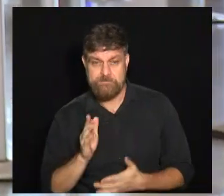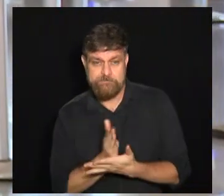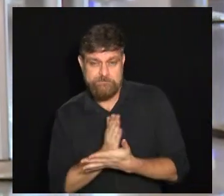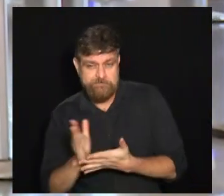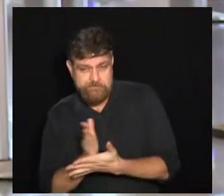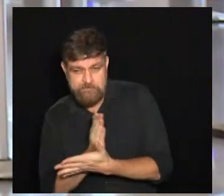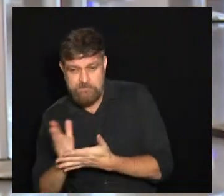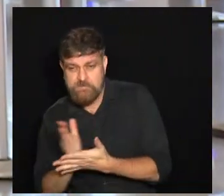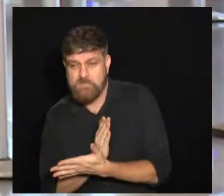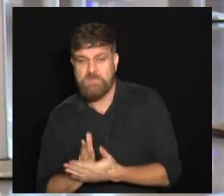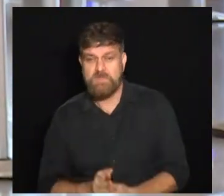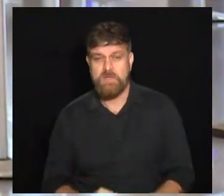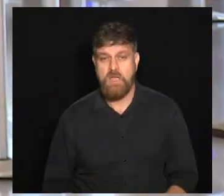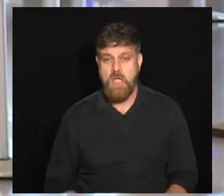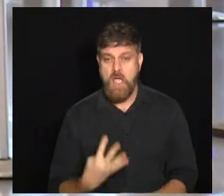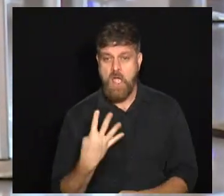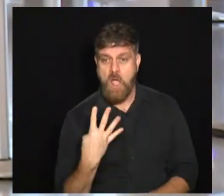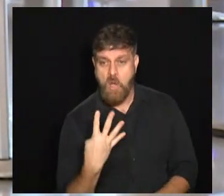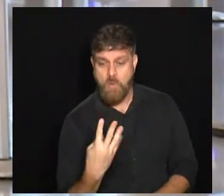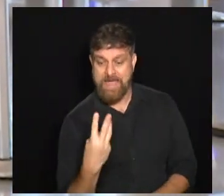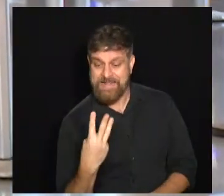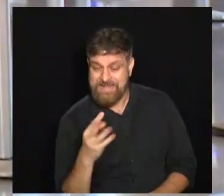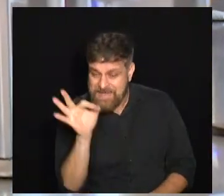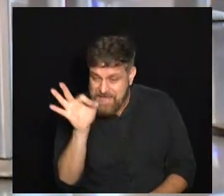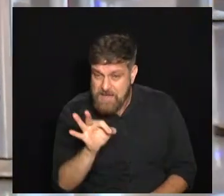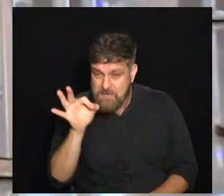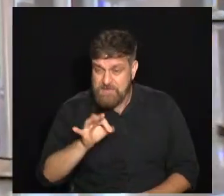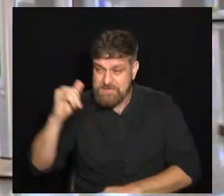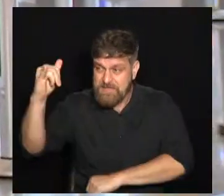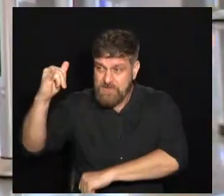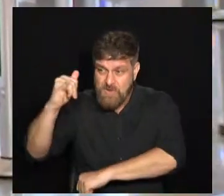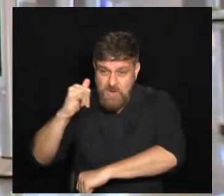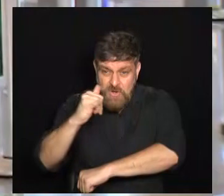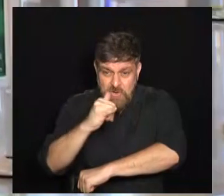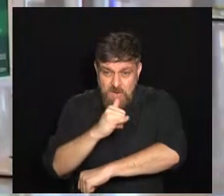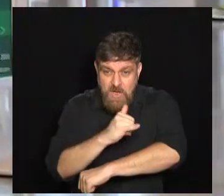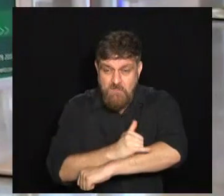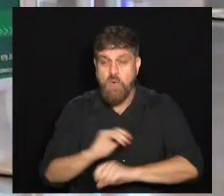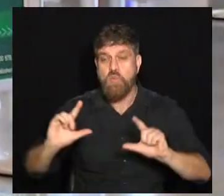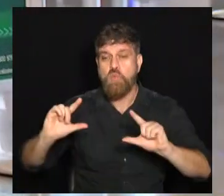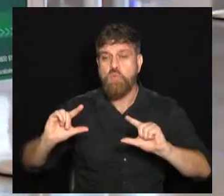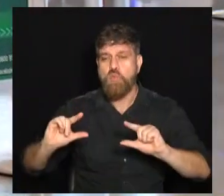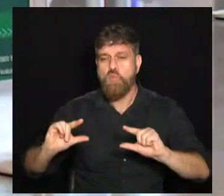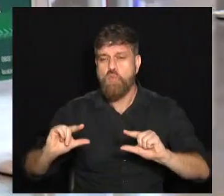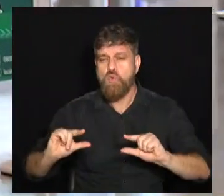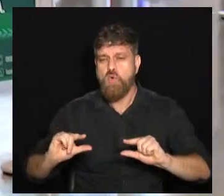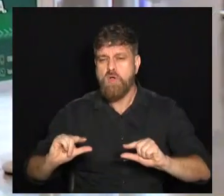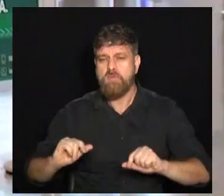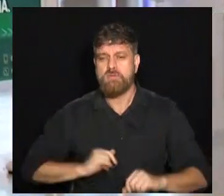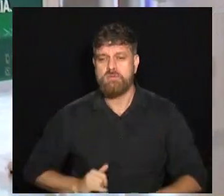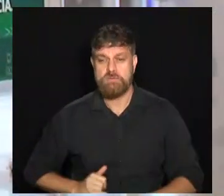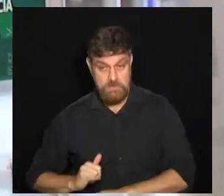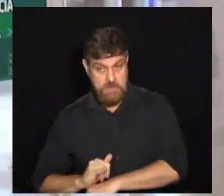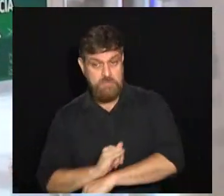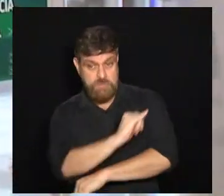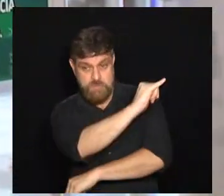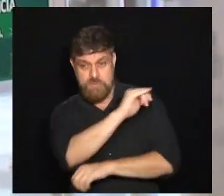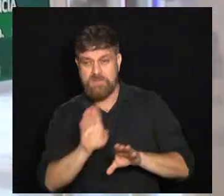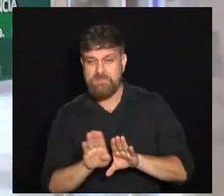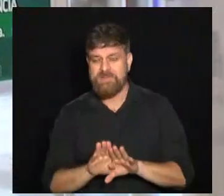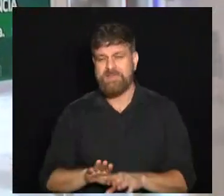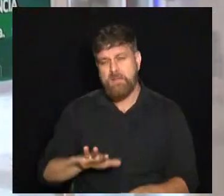aérea, já são 43% a menos de voos por dia, e aí estão incluídos pousos e decolagens, né? Normalmente